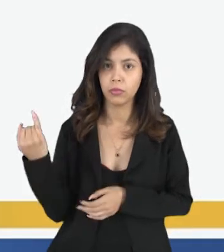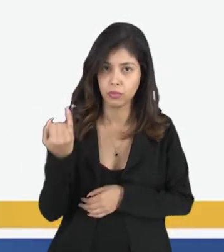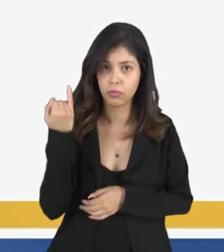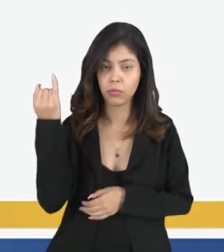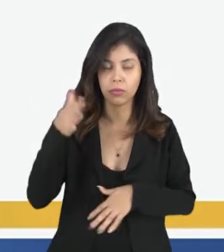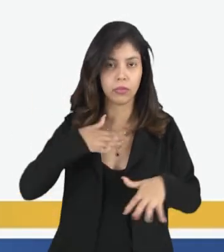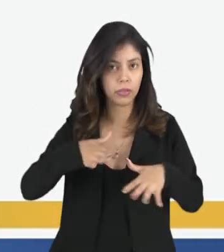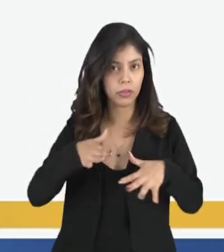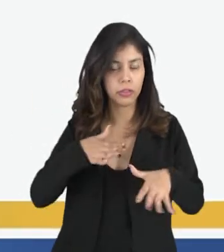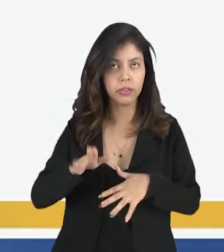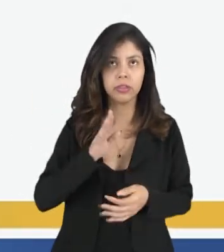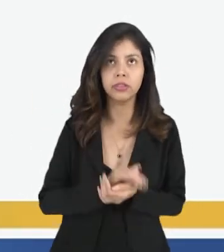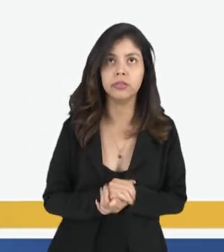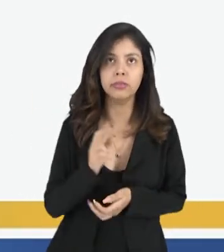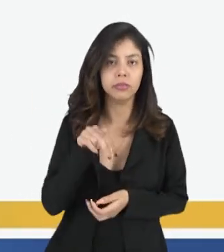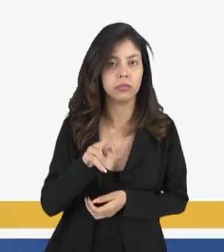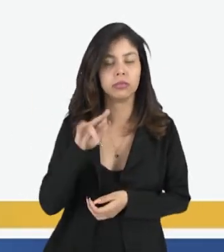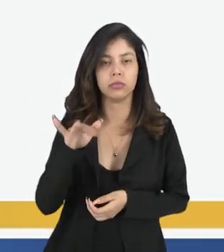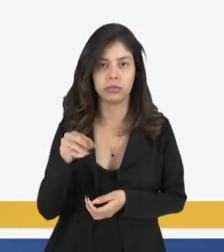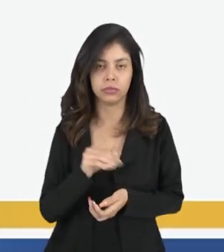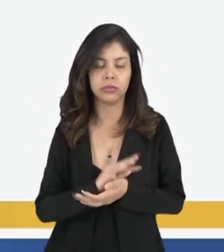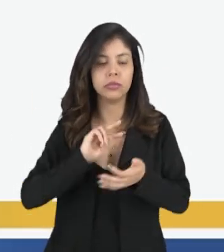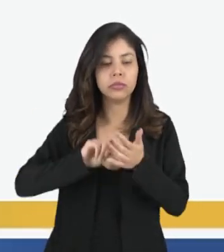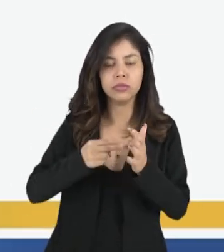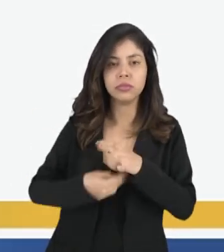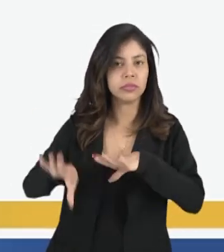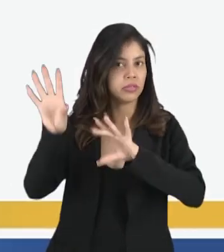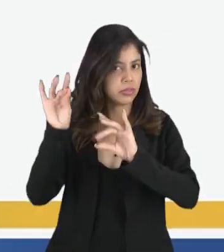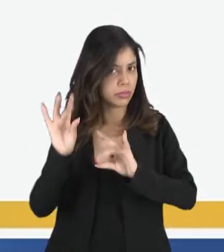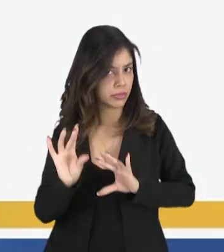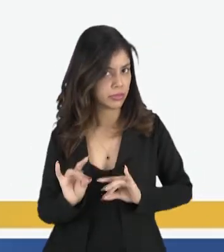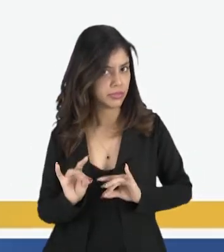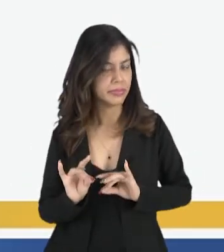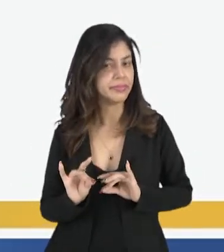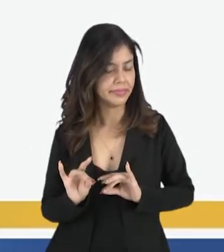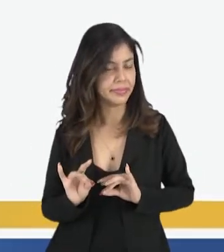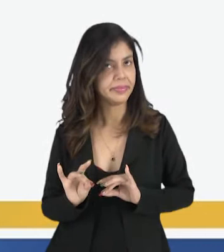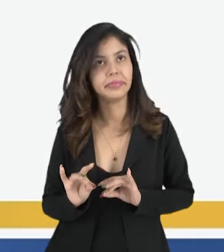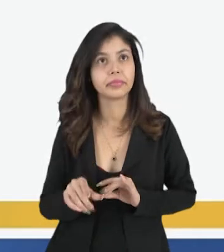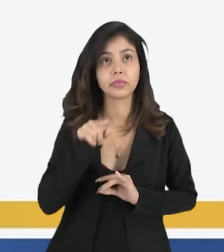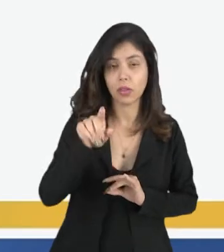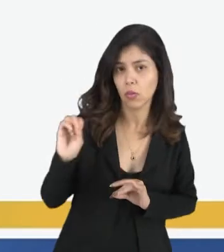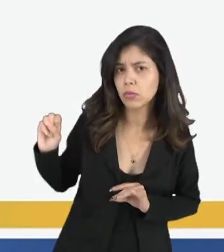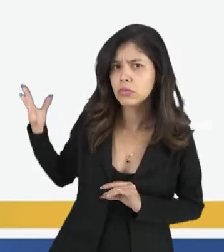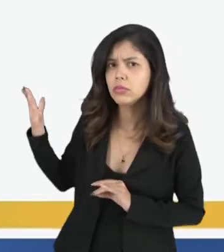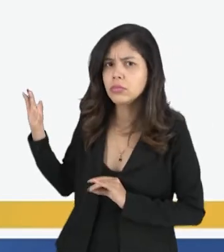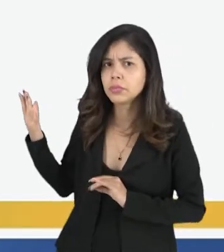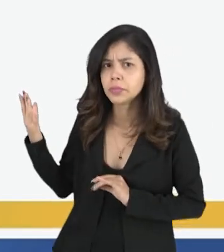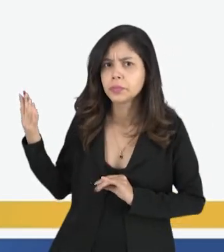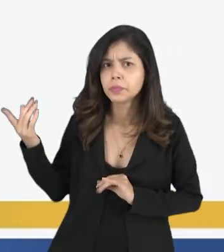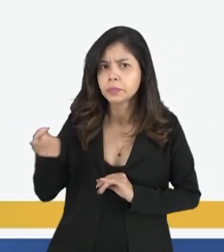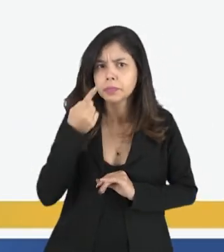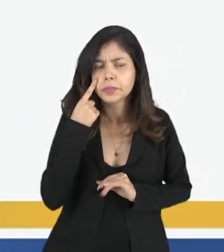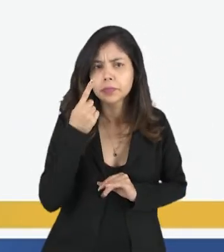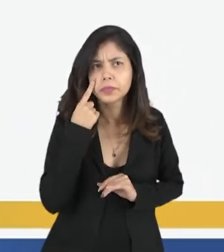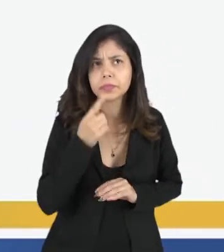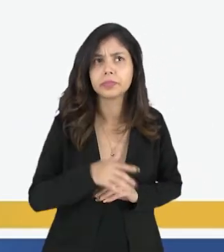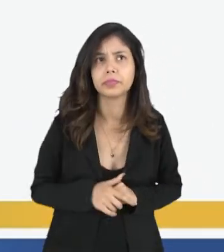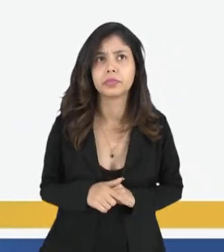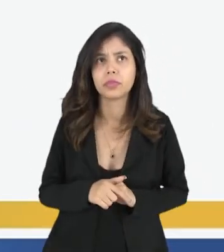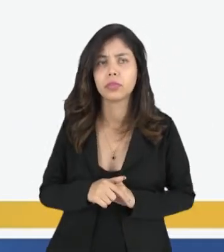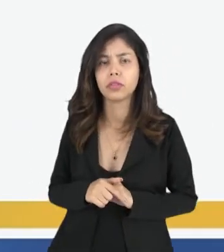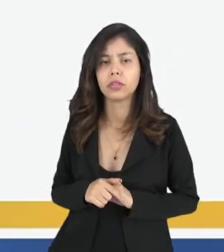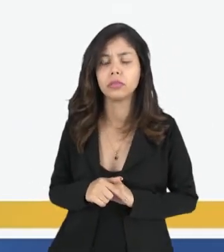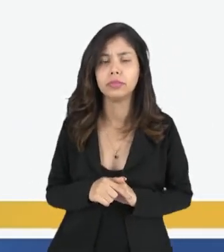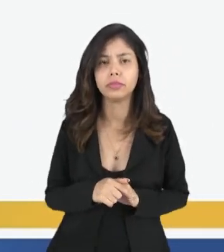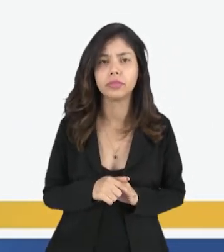do movimento uniforme e entenda o significado de cada uma das variáveis. Então, nesse caso, vocês estão vendo aí